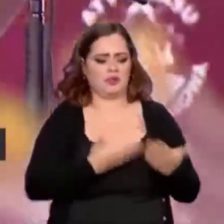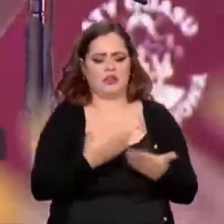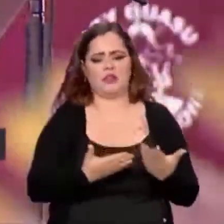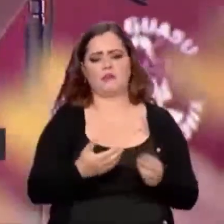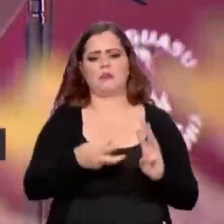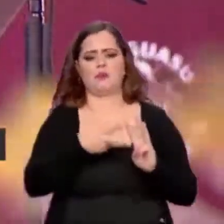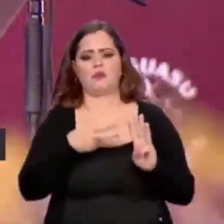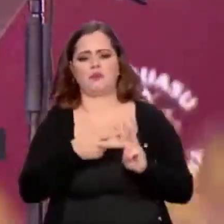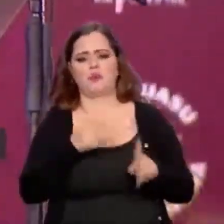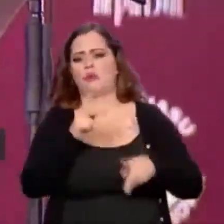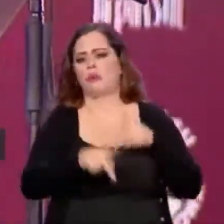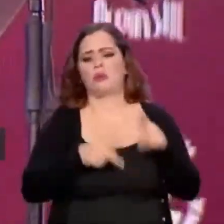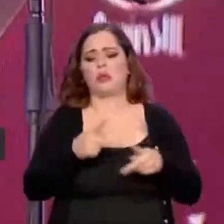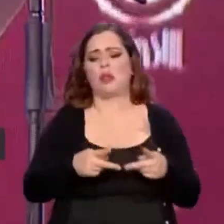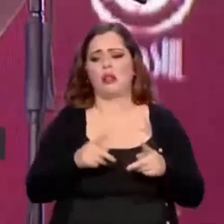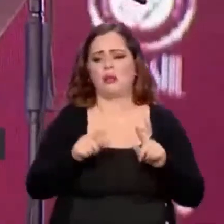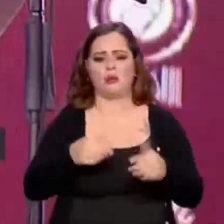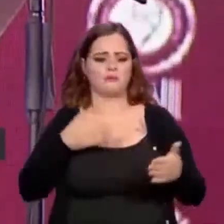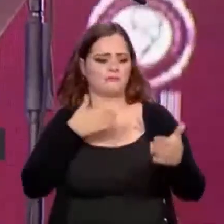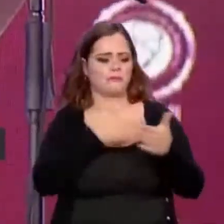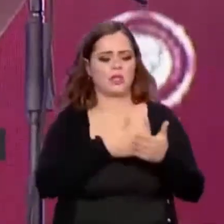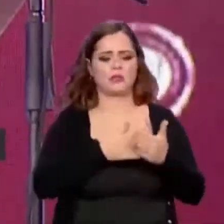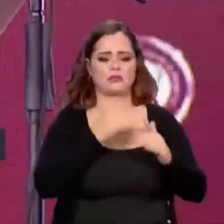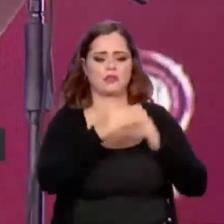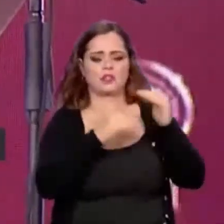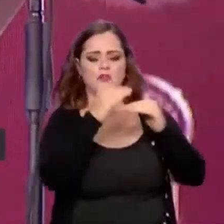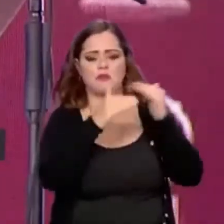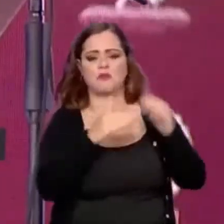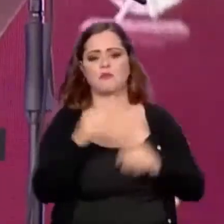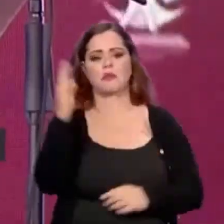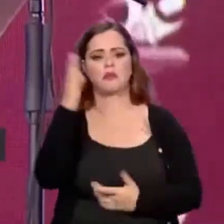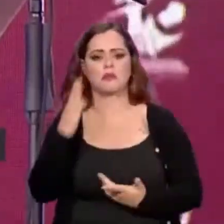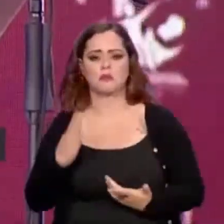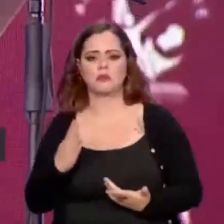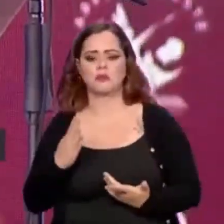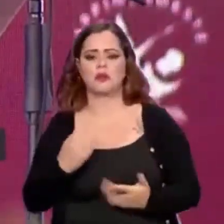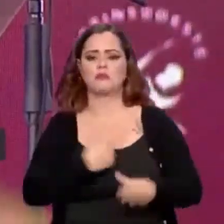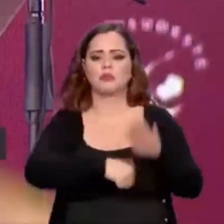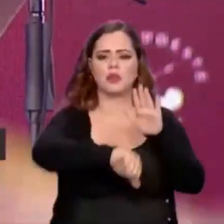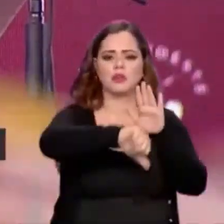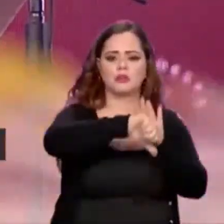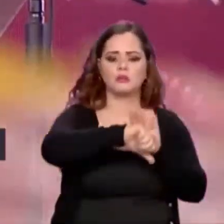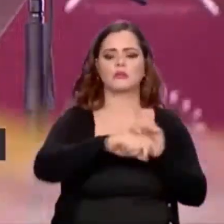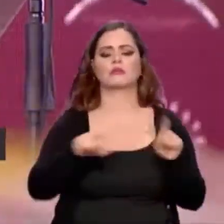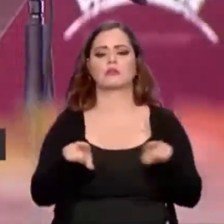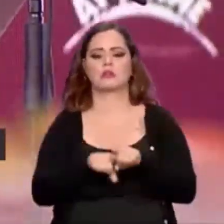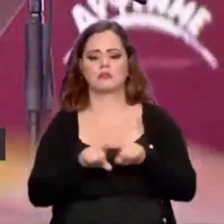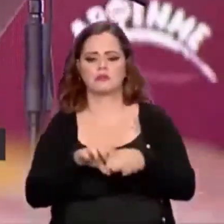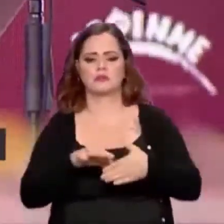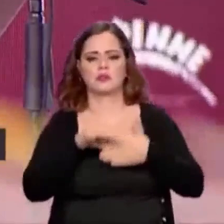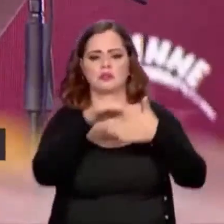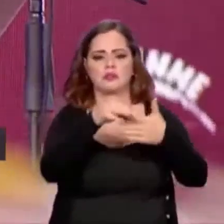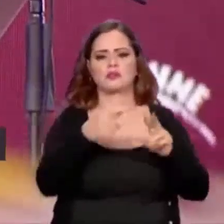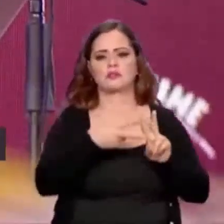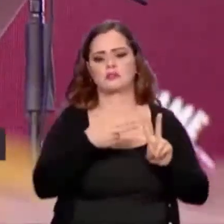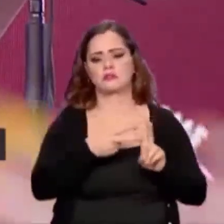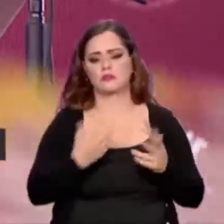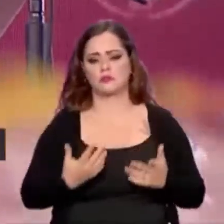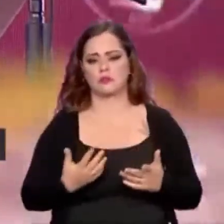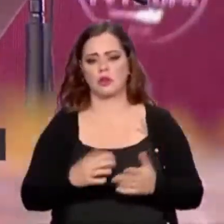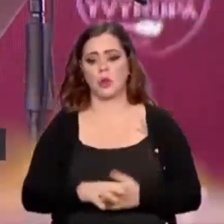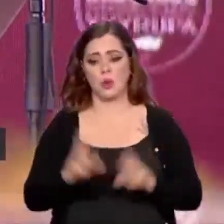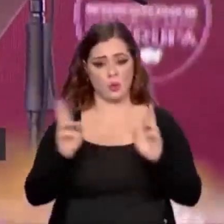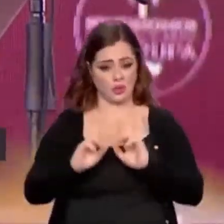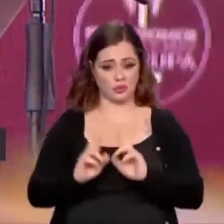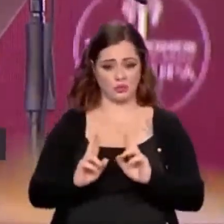como empecilhos para o desenvolvimento do país e a criminalização das lideranças indígenas. O